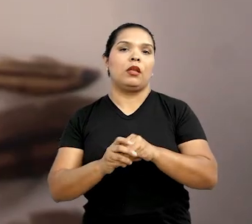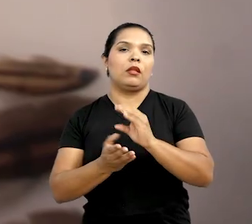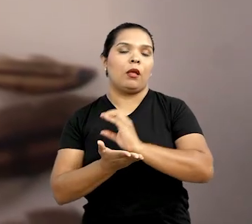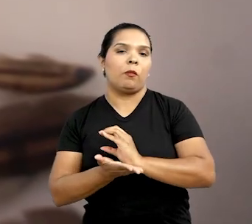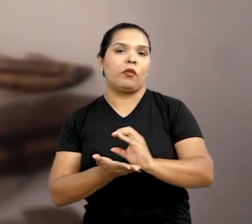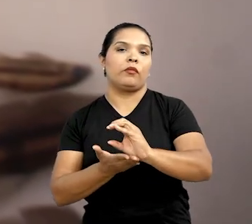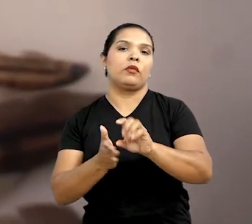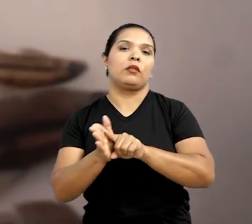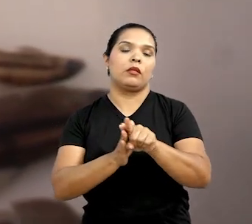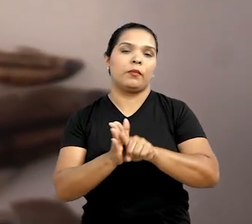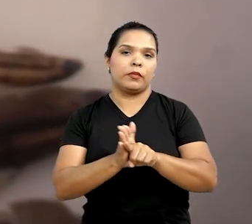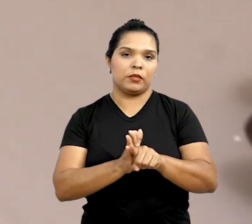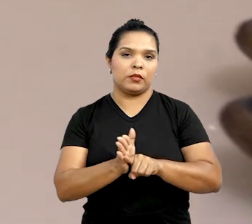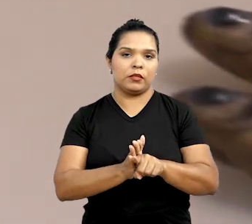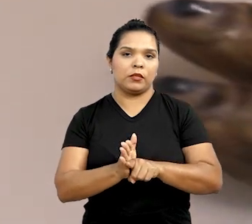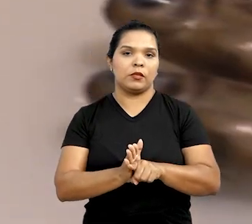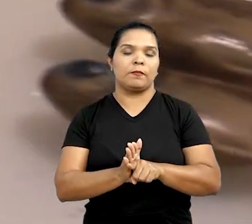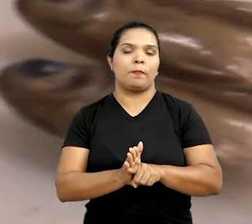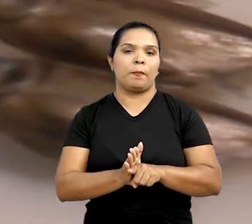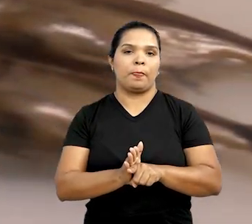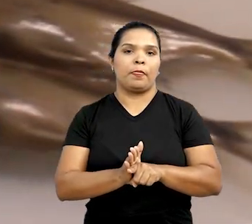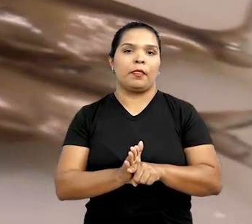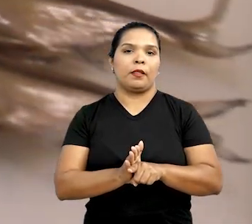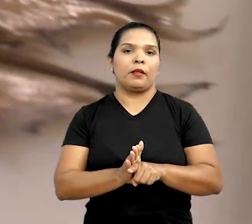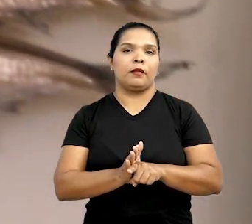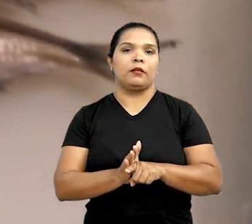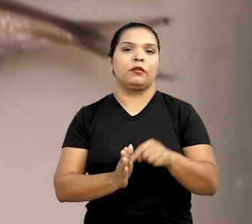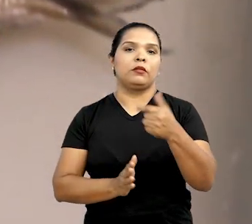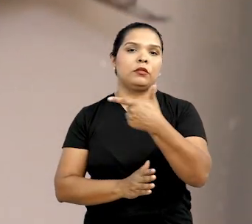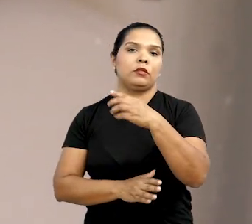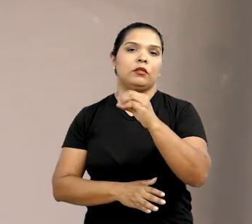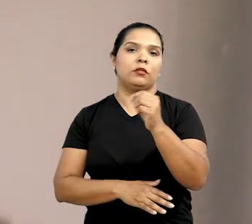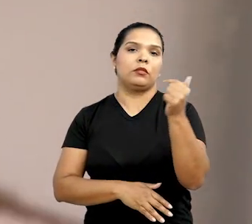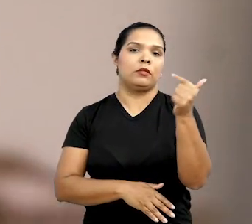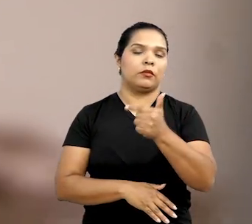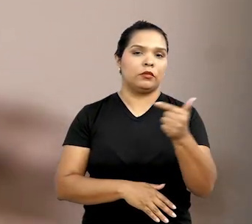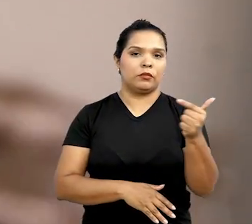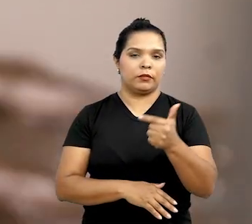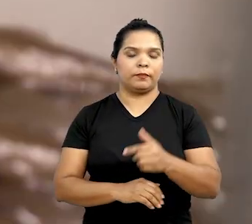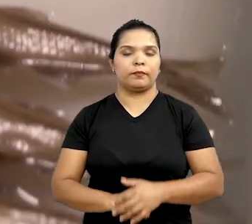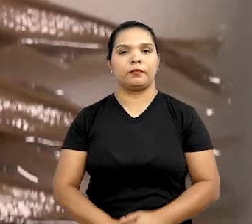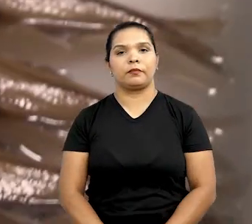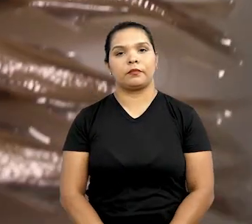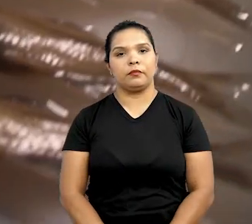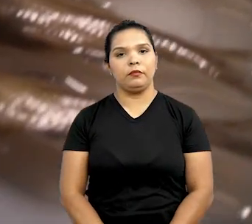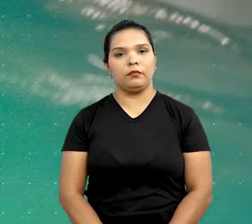Auxílio Financeiro à Pesquisa, o FINAPESC, de 2022.